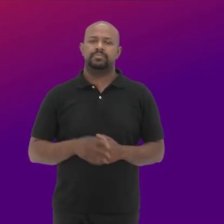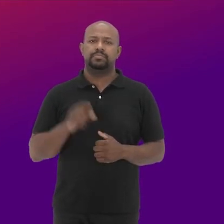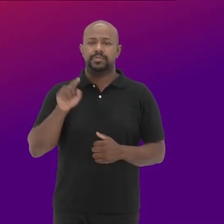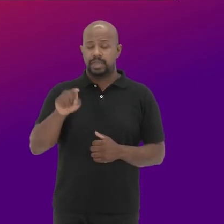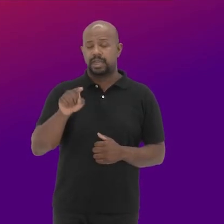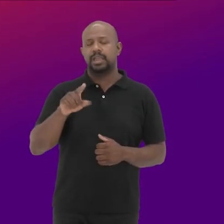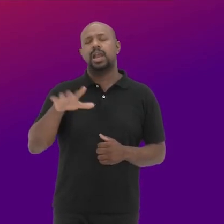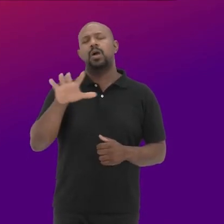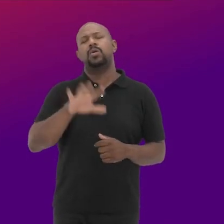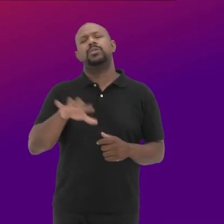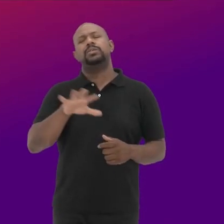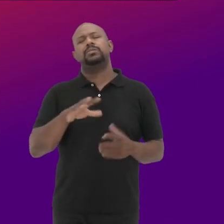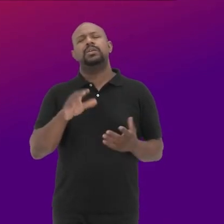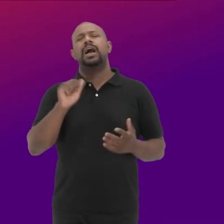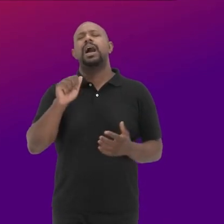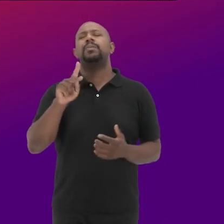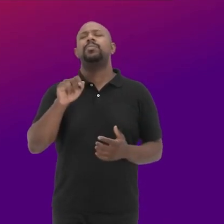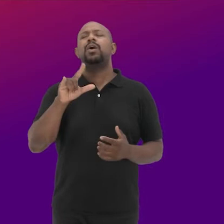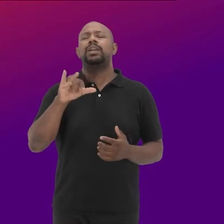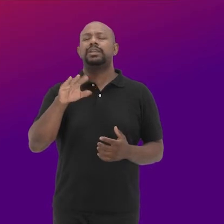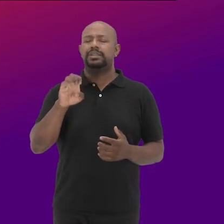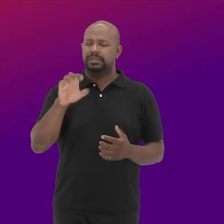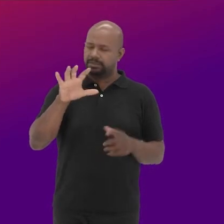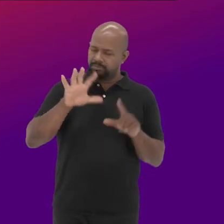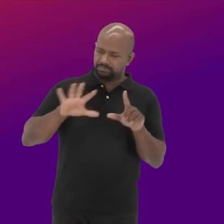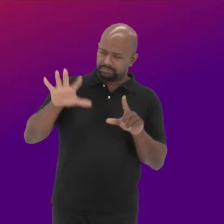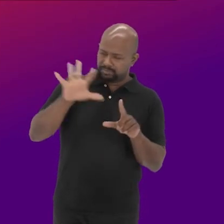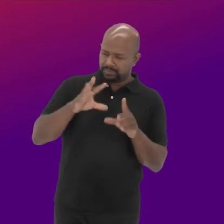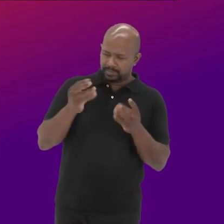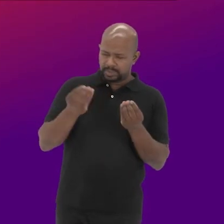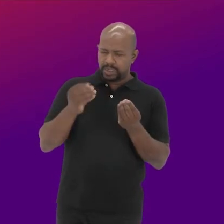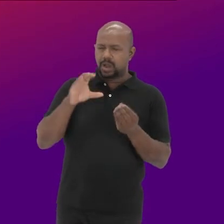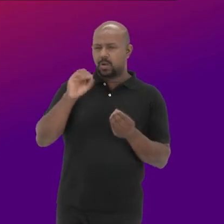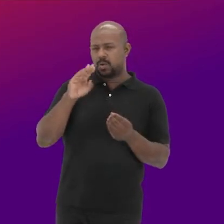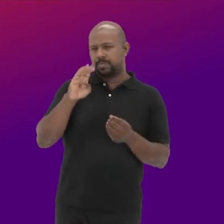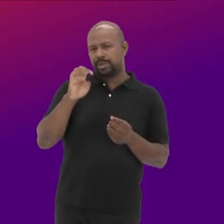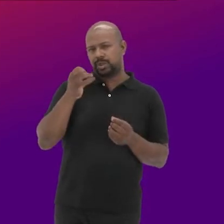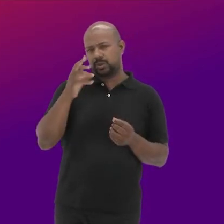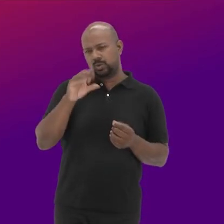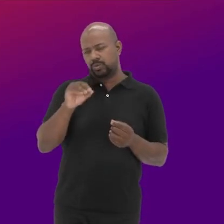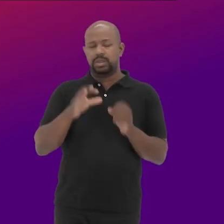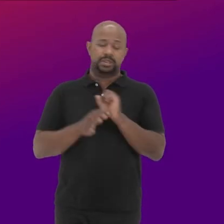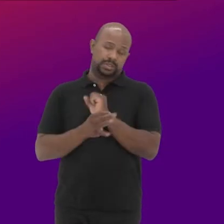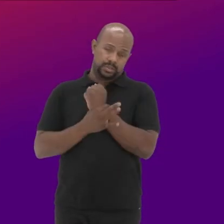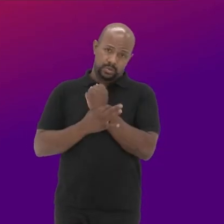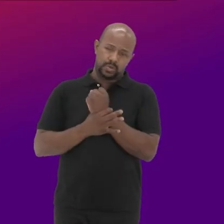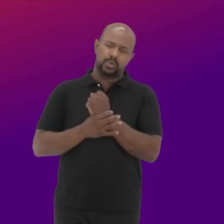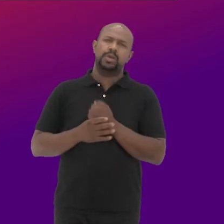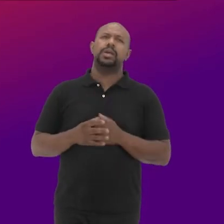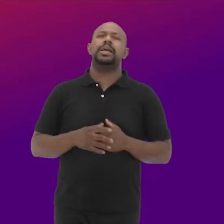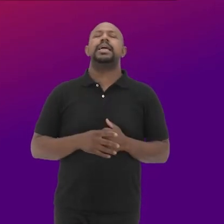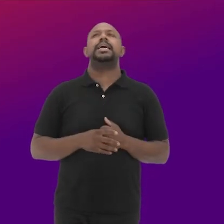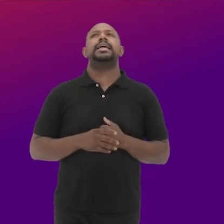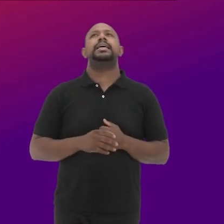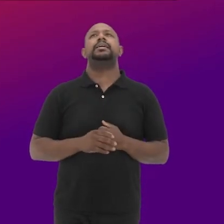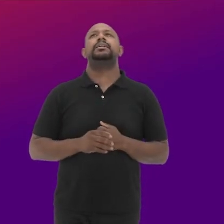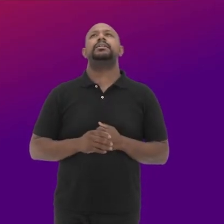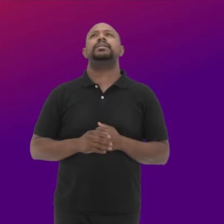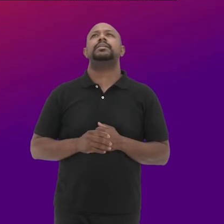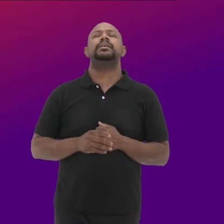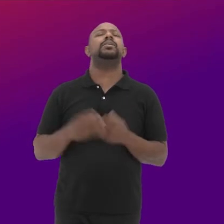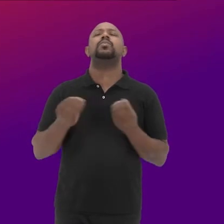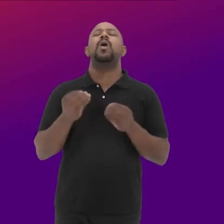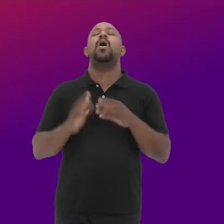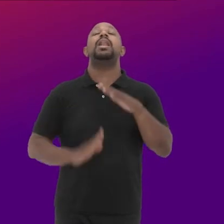Aqui é mais a apólice em si, né? o que seria a cobertura em si de seguro. Então, qual